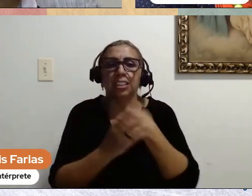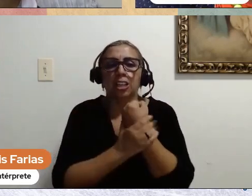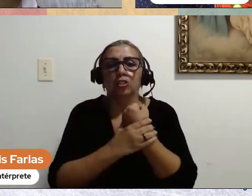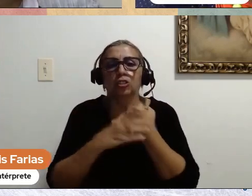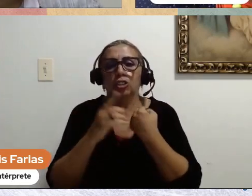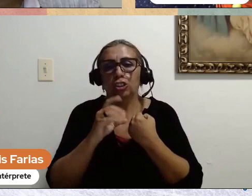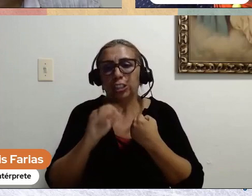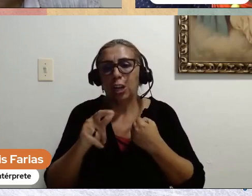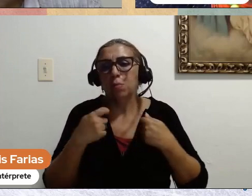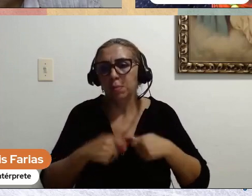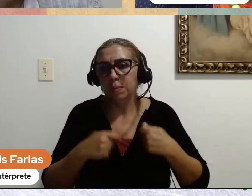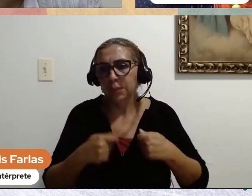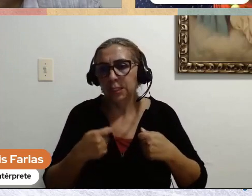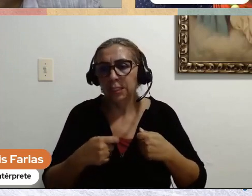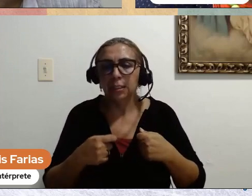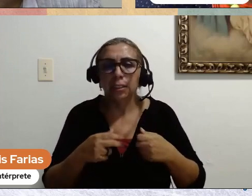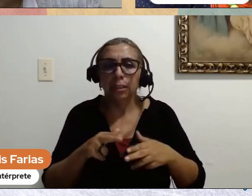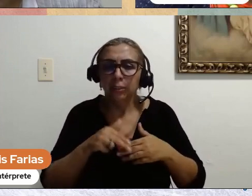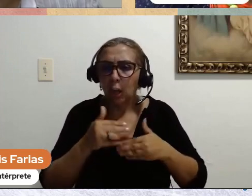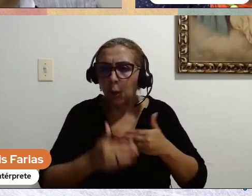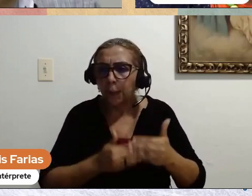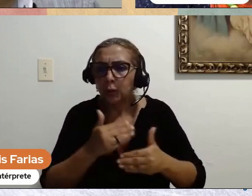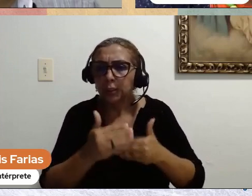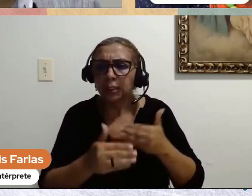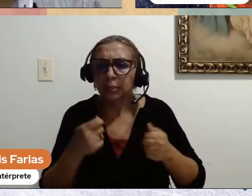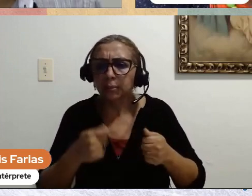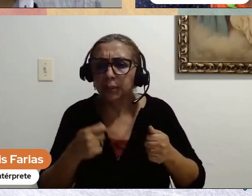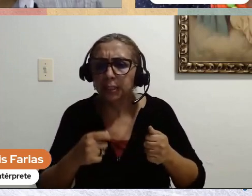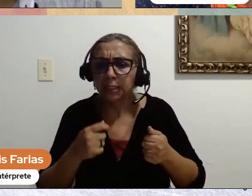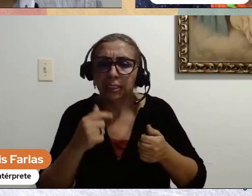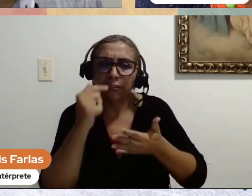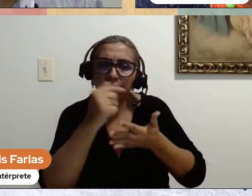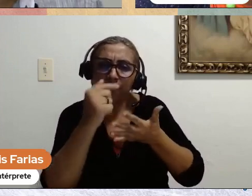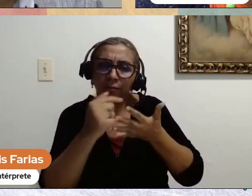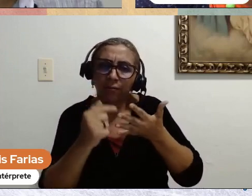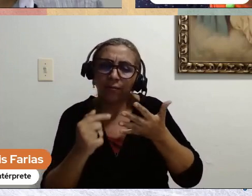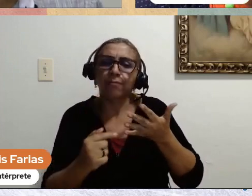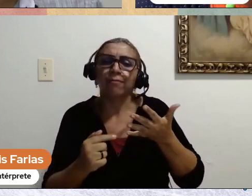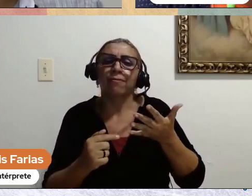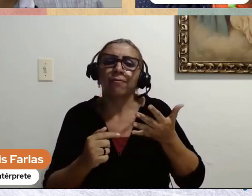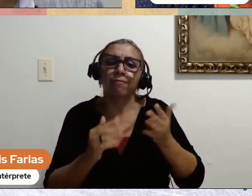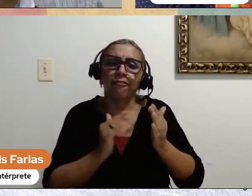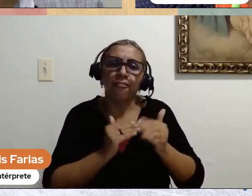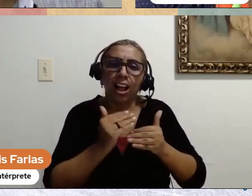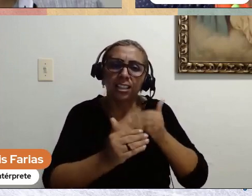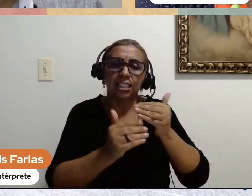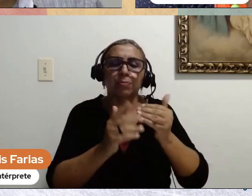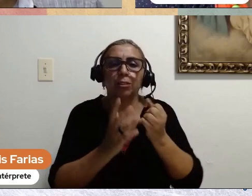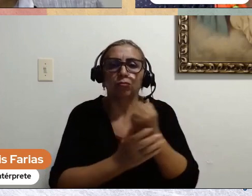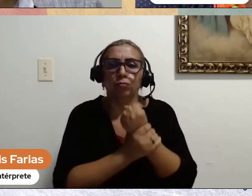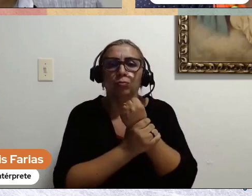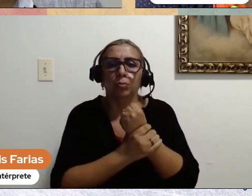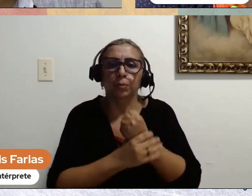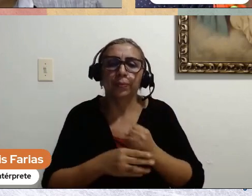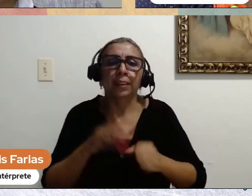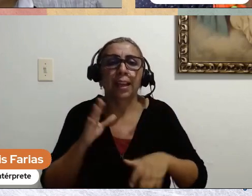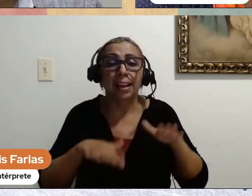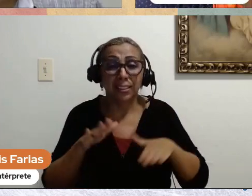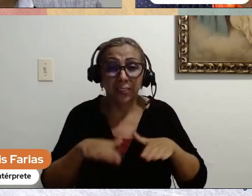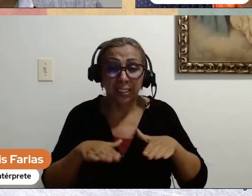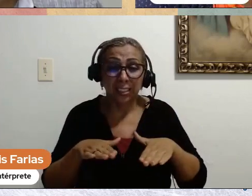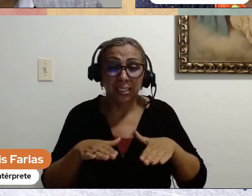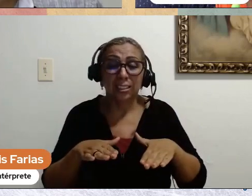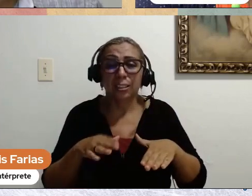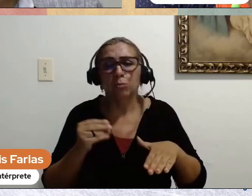precisa dessa... Por isso que é um processo, né? Precisa dessas fases para que se consolide. Mas, às vezes,